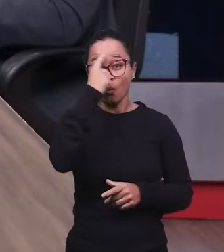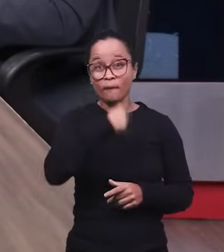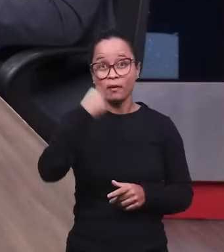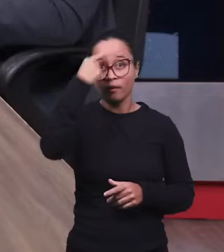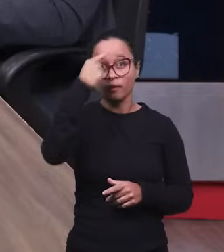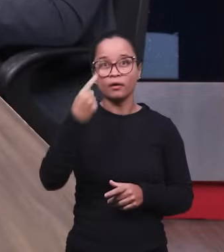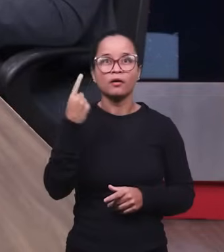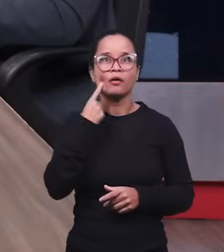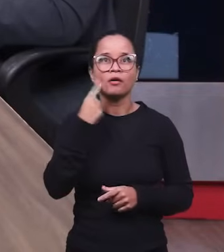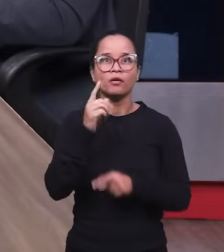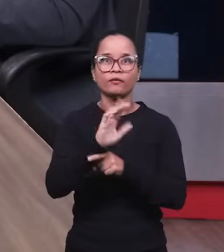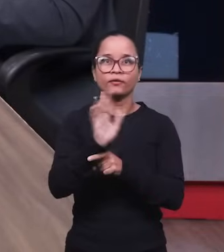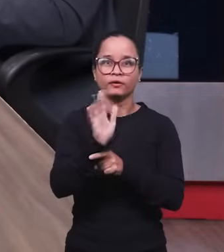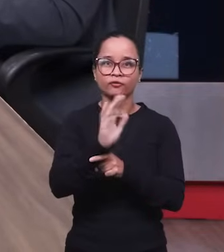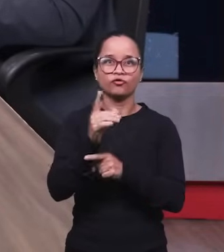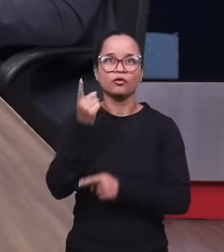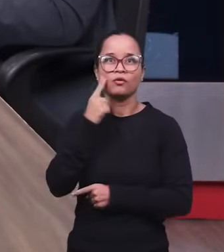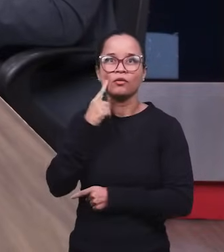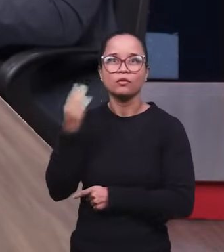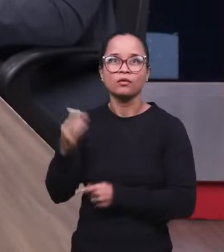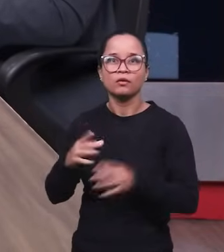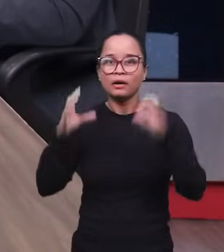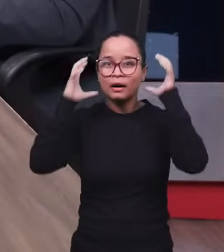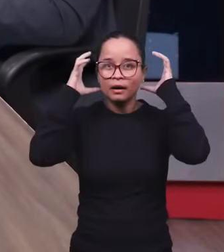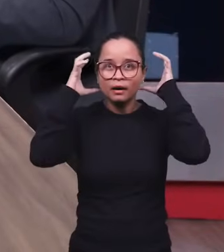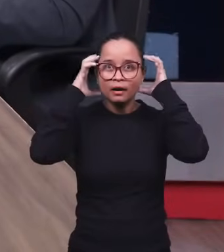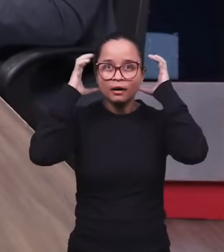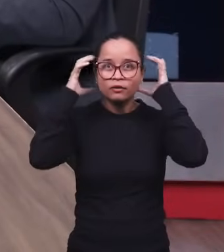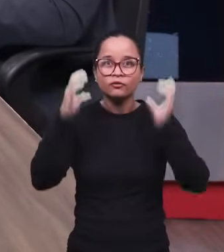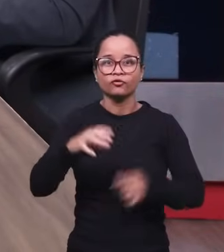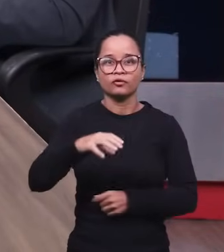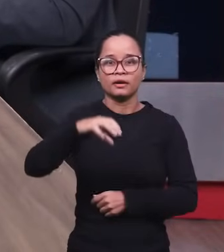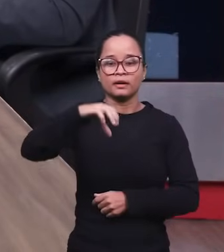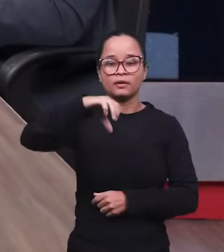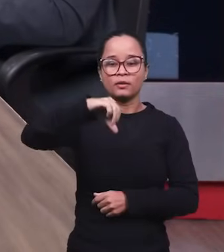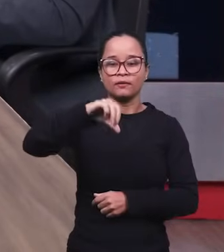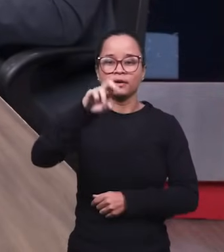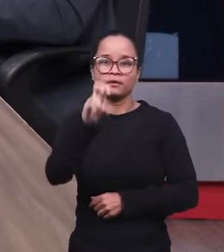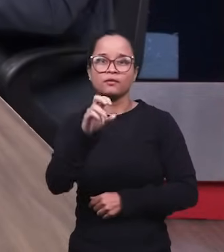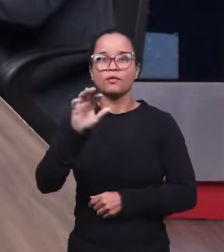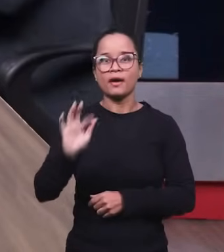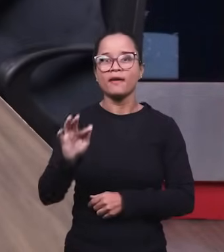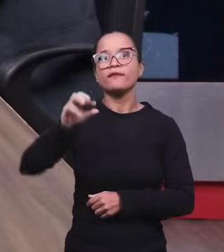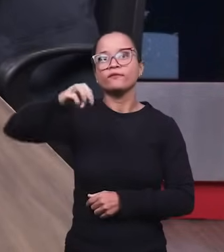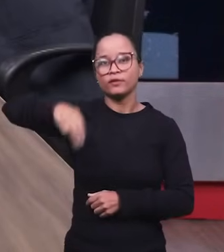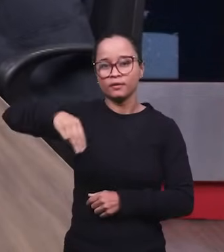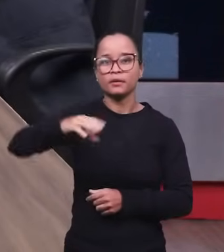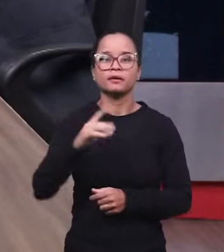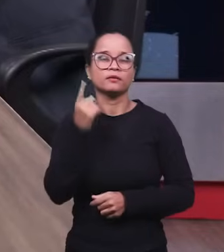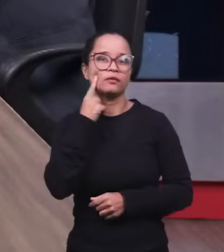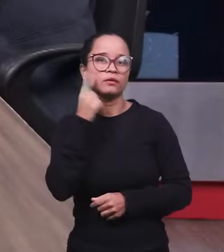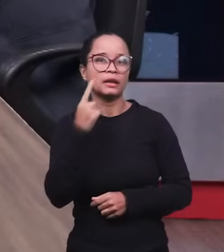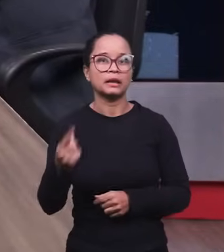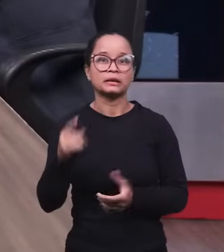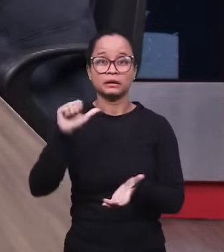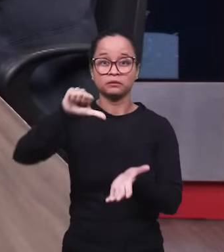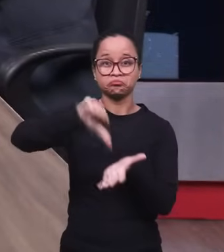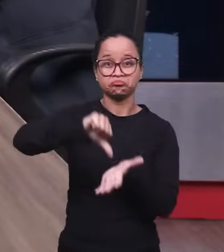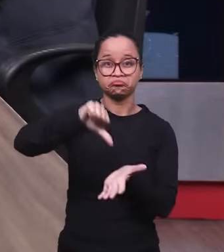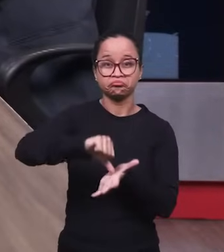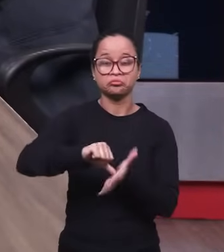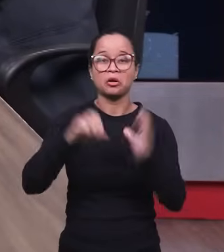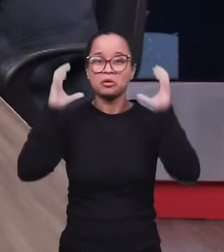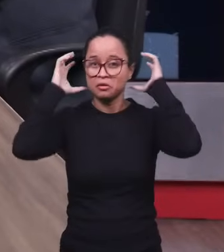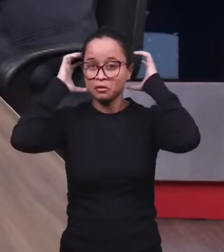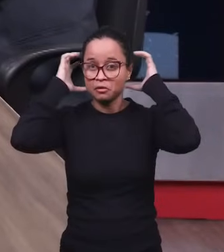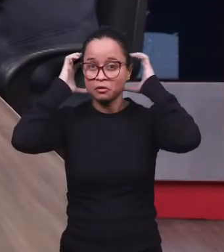Nós temos ali, vamos ver agora um vídeo lá na Guiné-Bissau, a rádio 95, FM 9550, né? Lá na